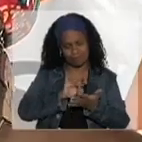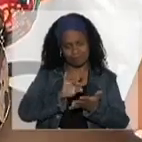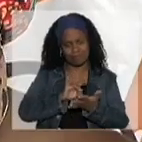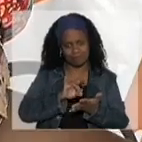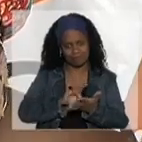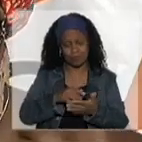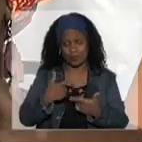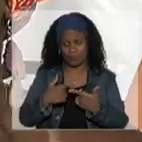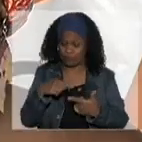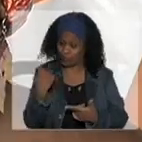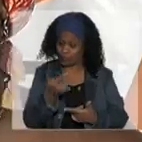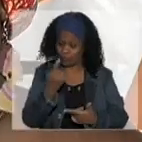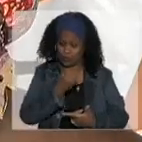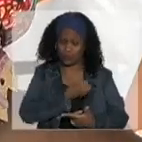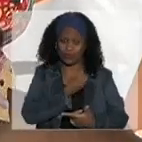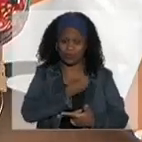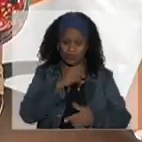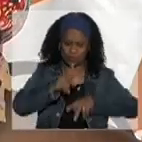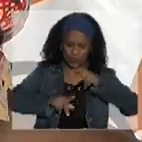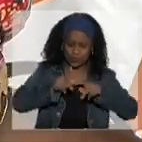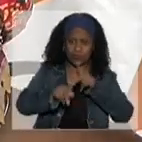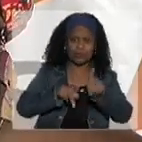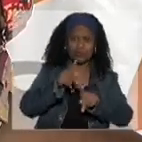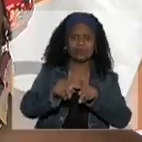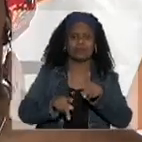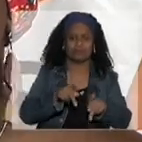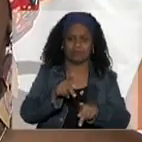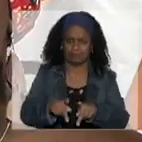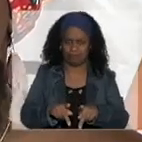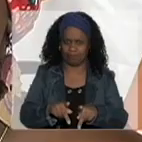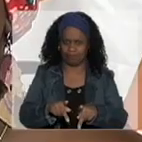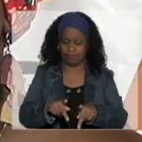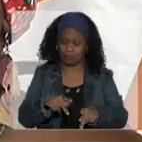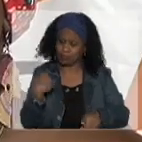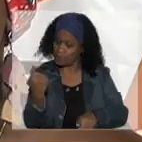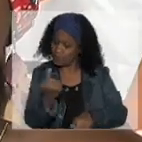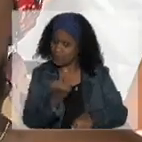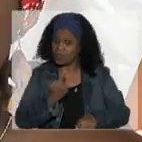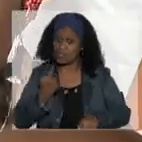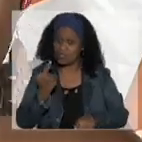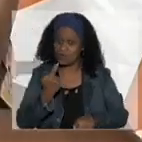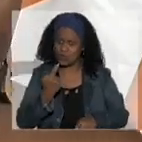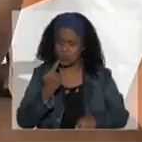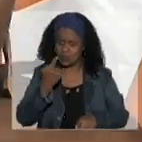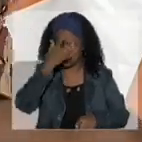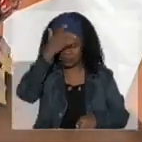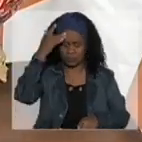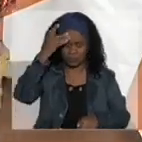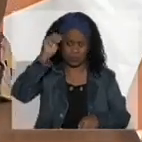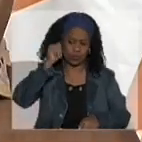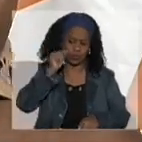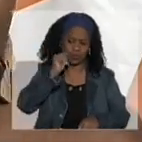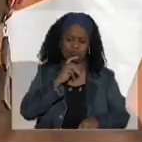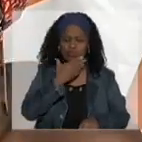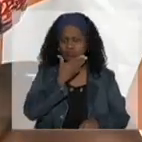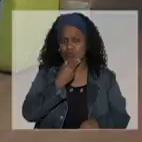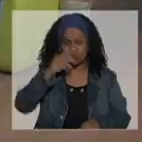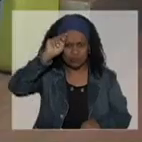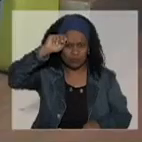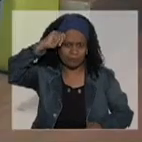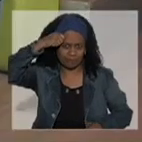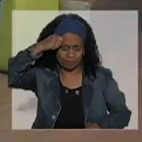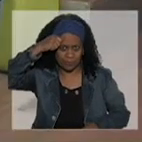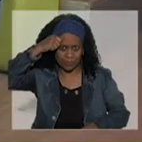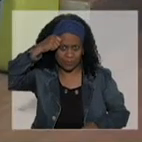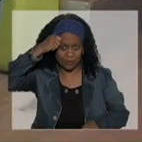identificar né nós vivemos uma população onde nós negros mulheres negras homens